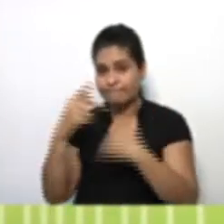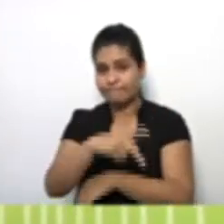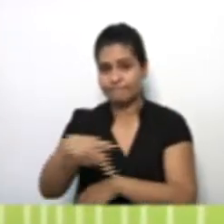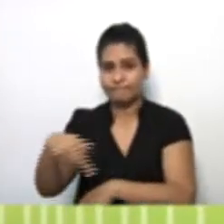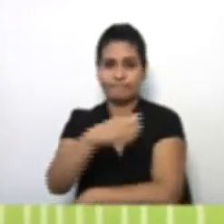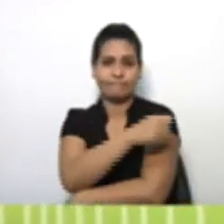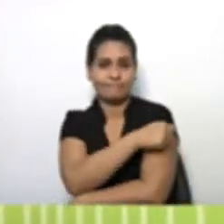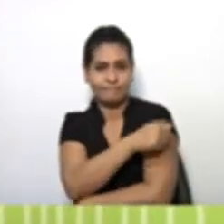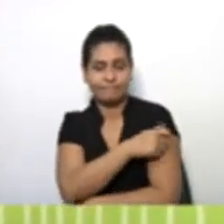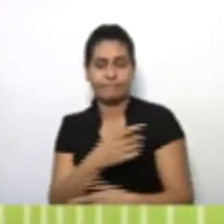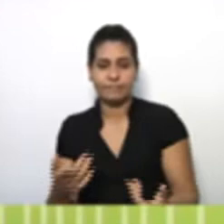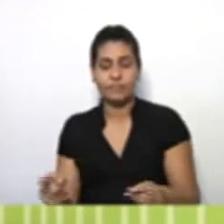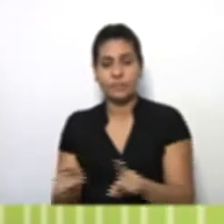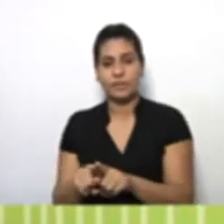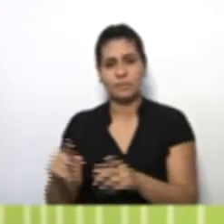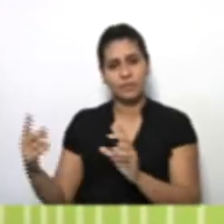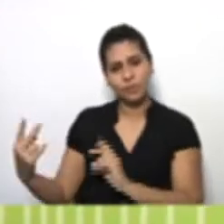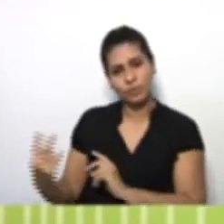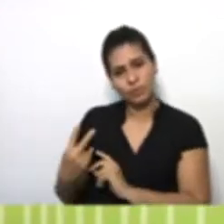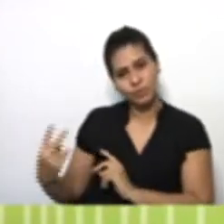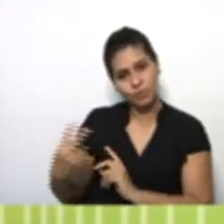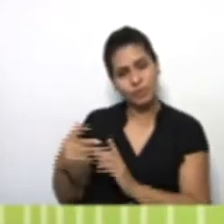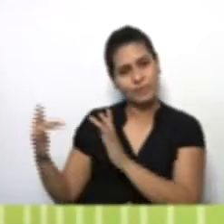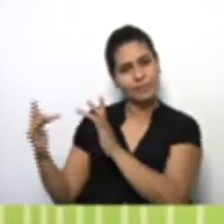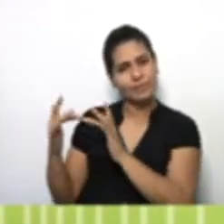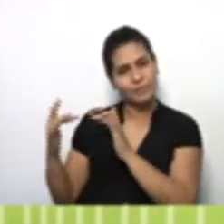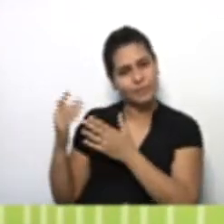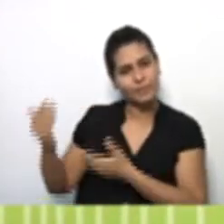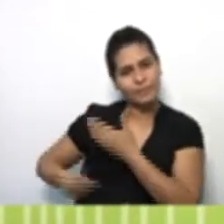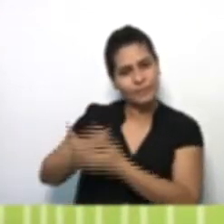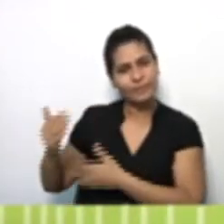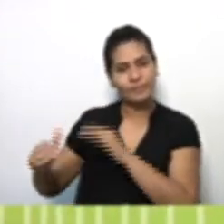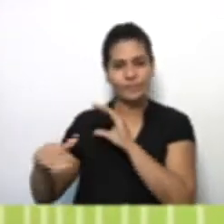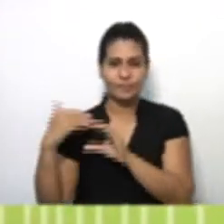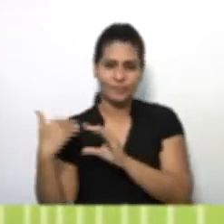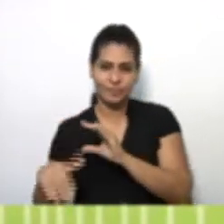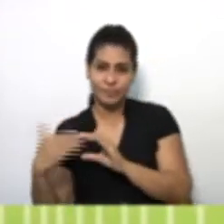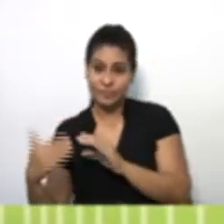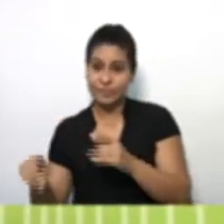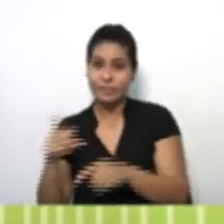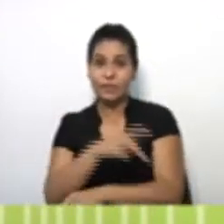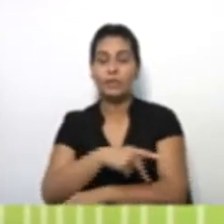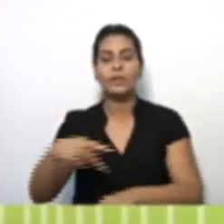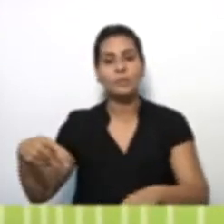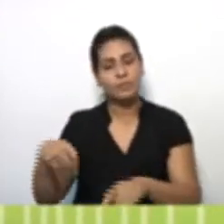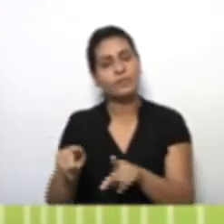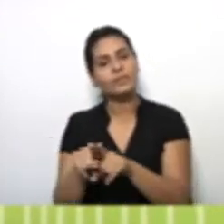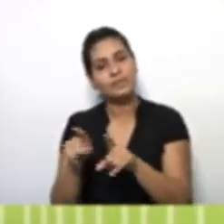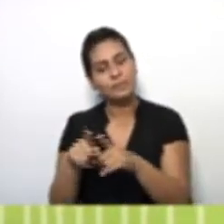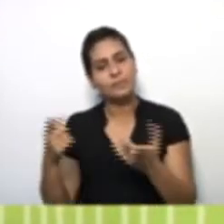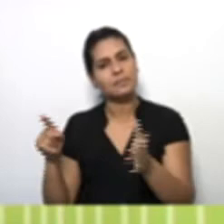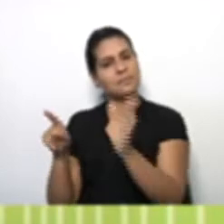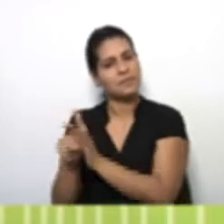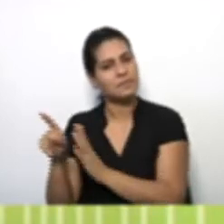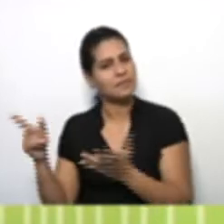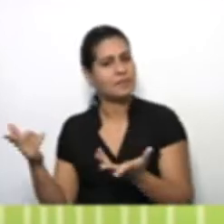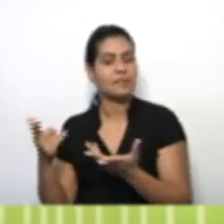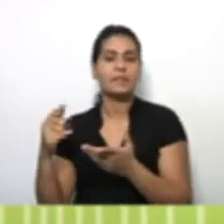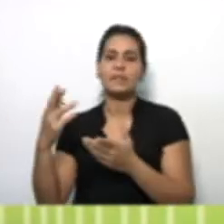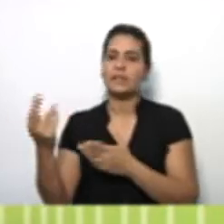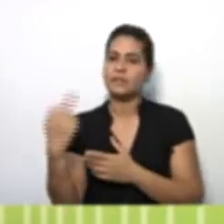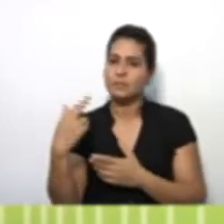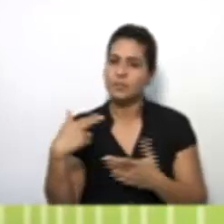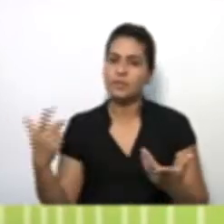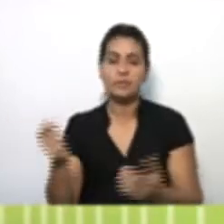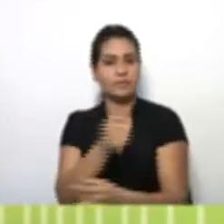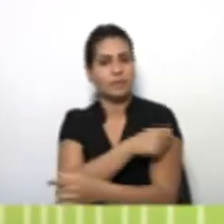Professor Everton, eu entendi que aqui está tendo uma interação muito grande nesse chat aqui. Muitos professores aí questionando, trazendo aí o alô